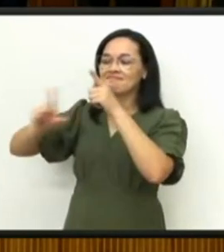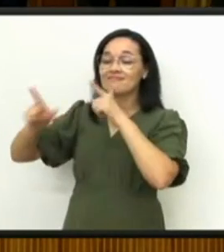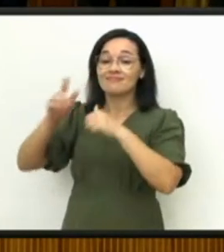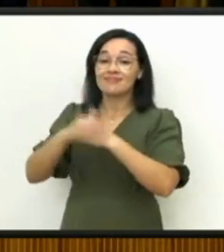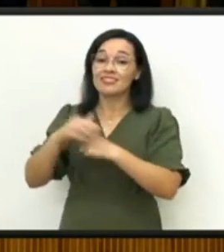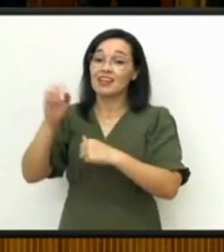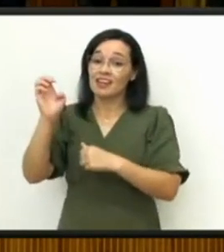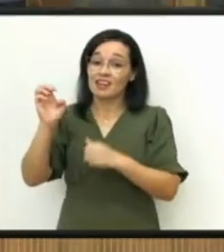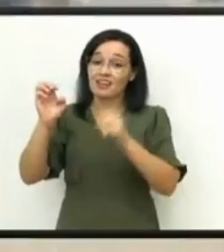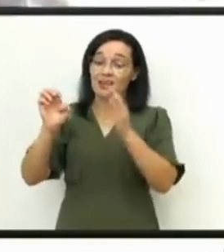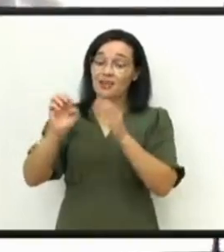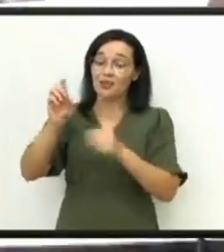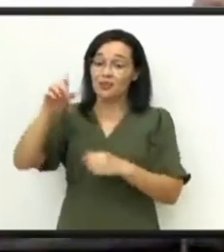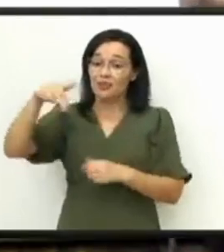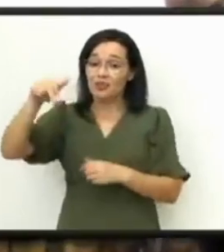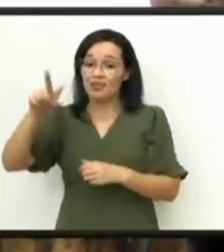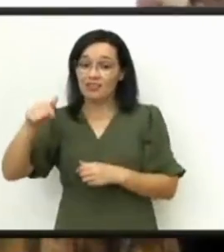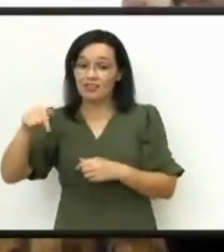Enoque e